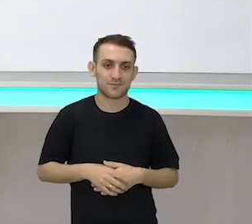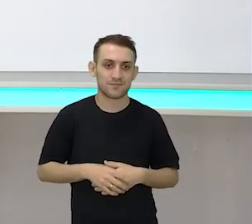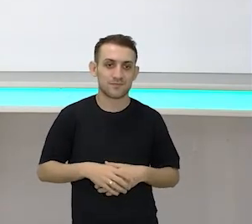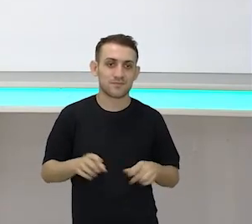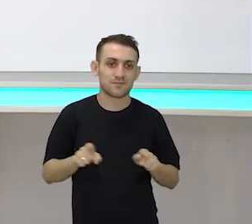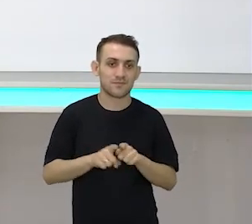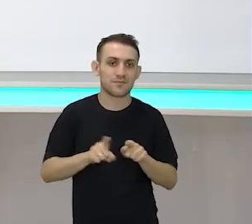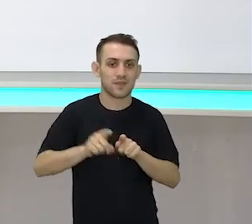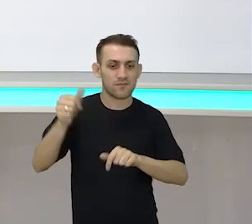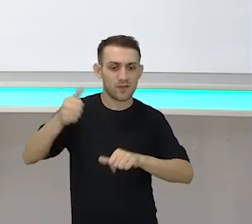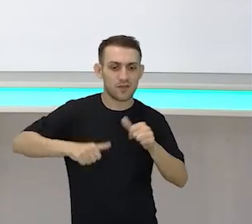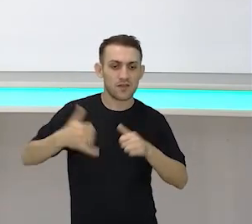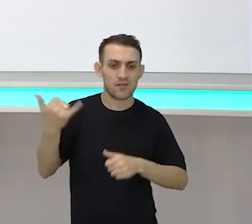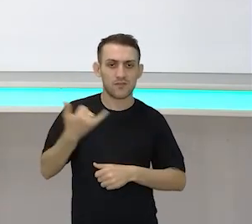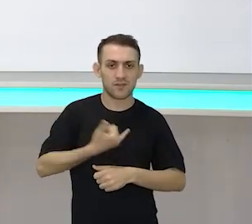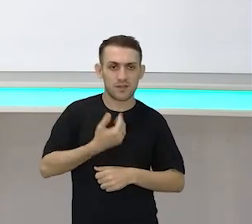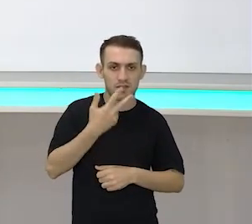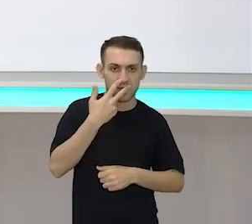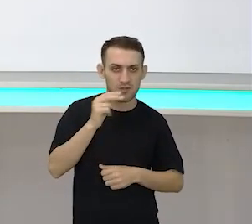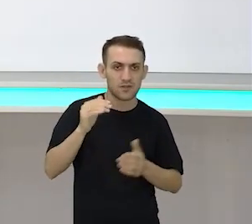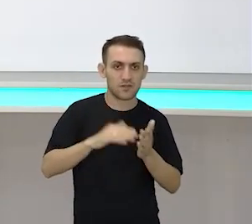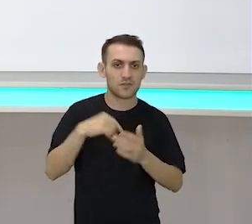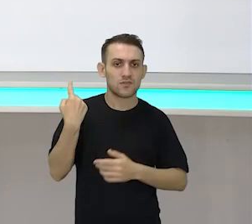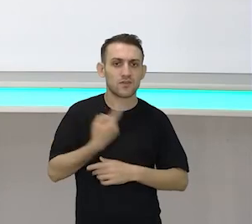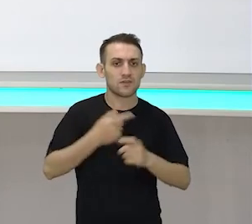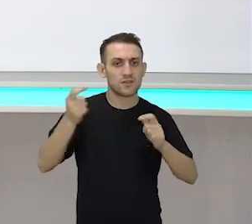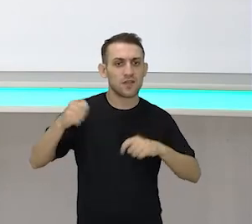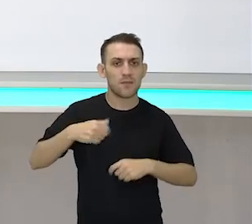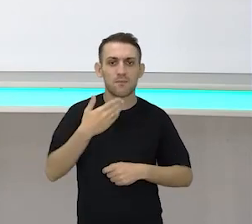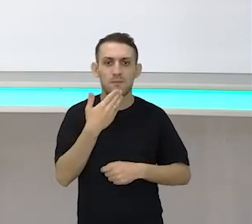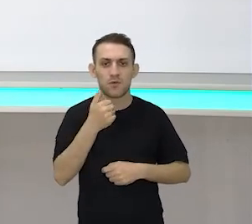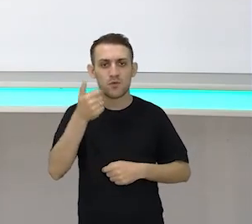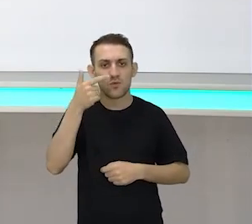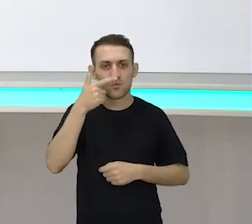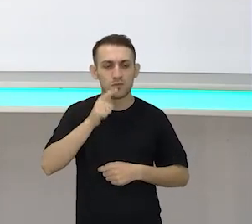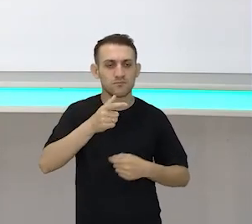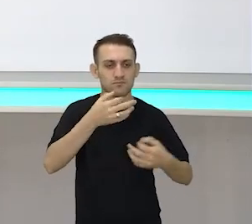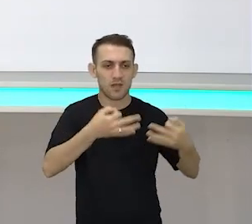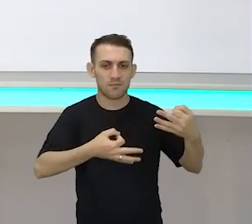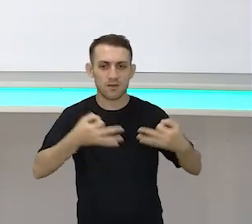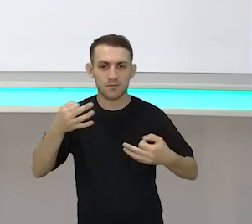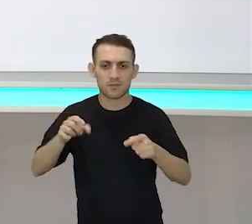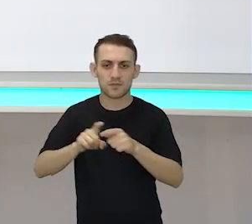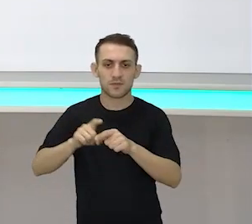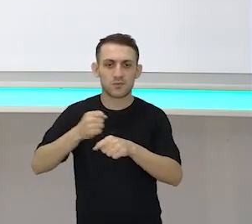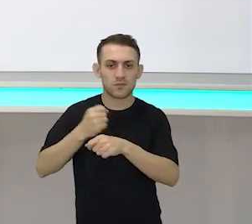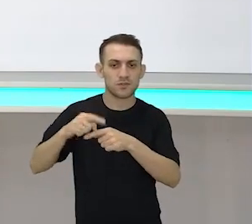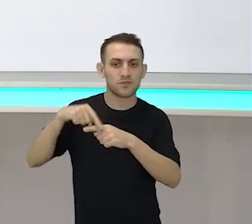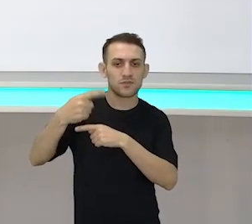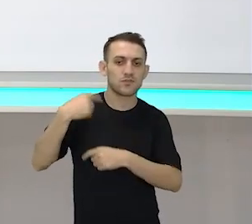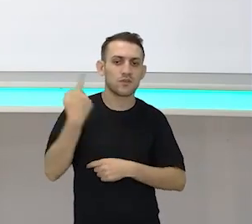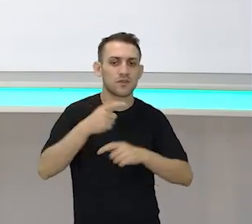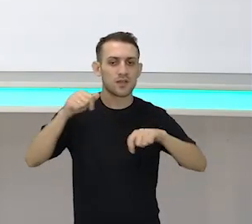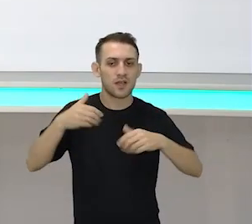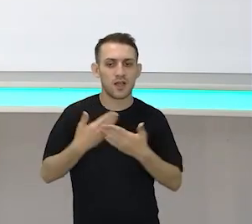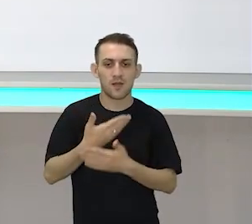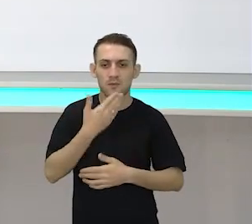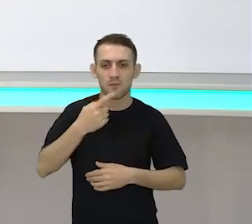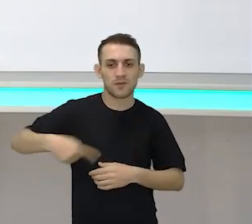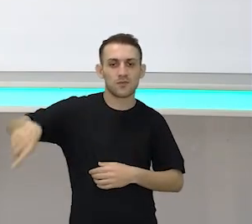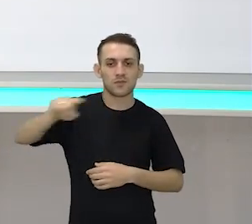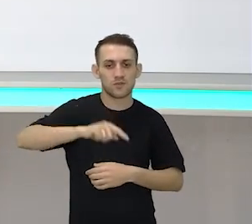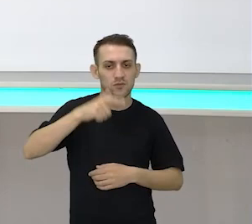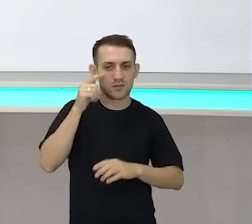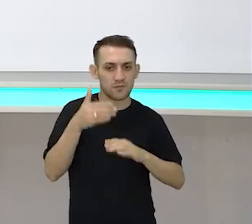Mas assim, avaliem, digam o que acharam, até para a gente ir melhorando, para a gente poder ir acertando, e para o ano que vem a gente trazer aulas cada vez melhores para